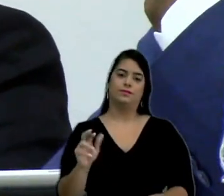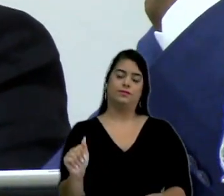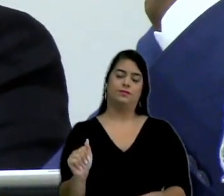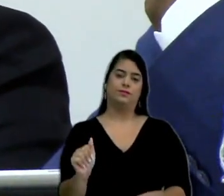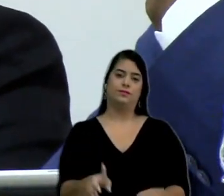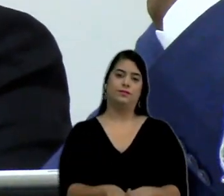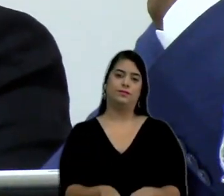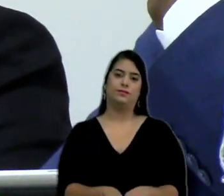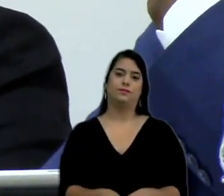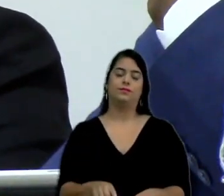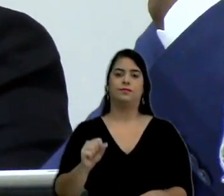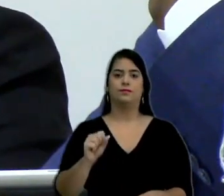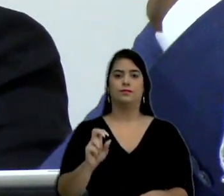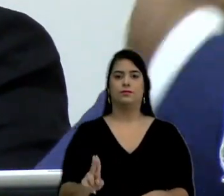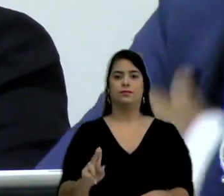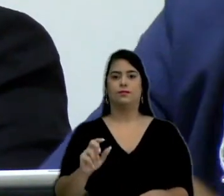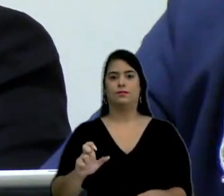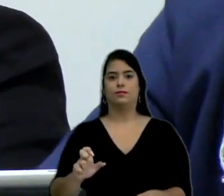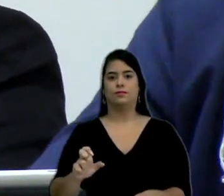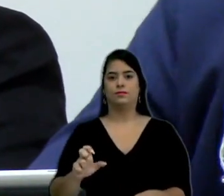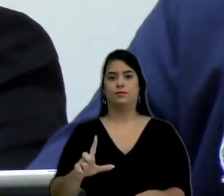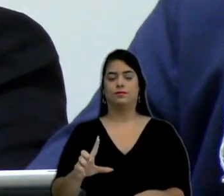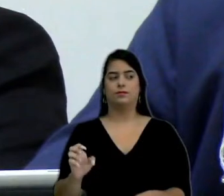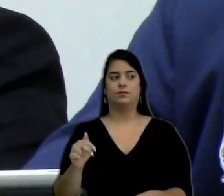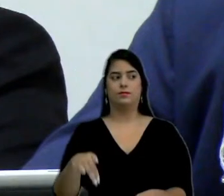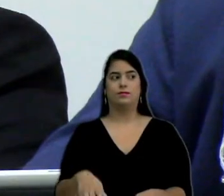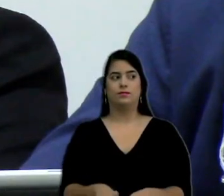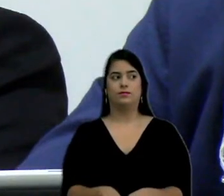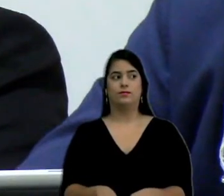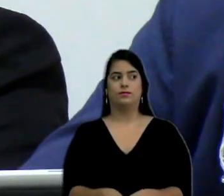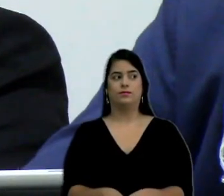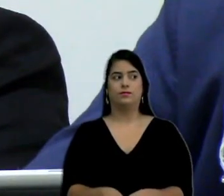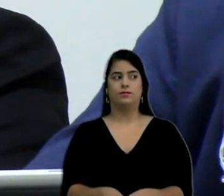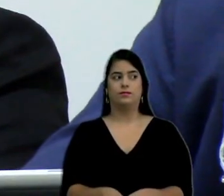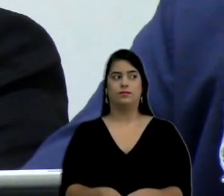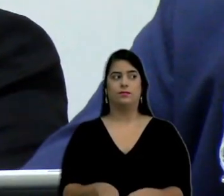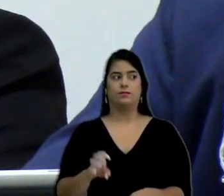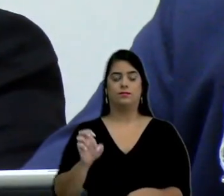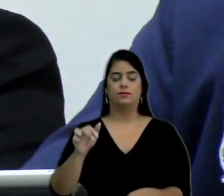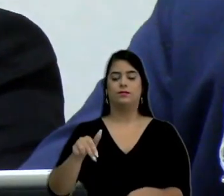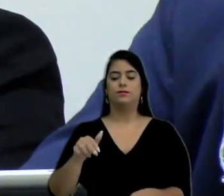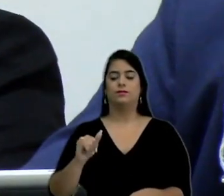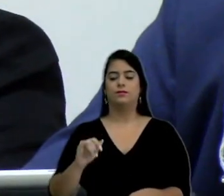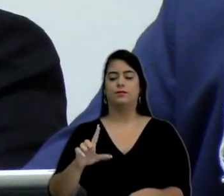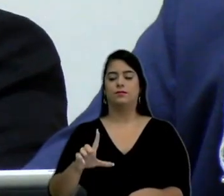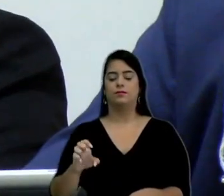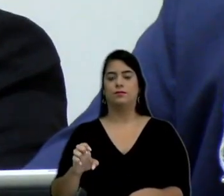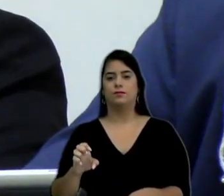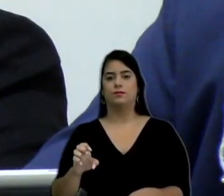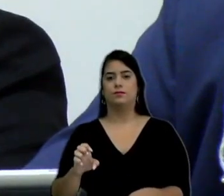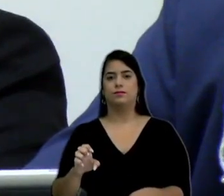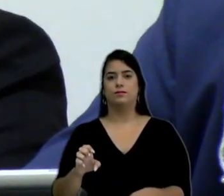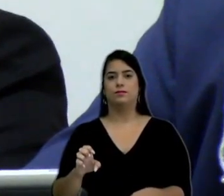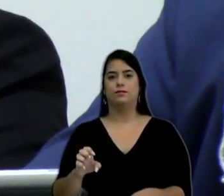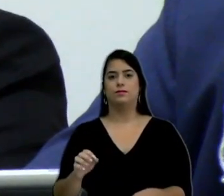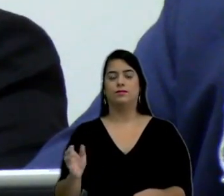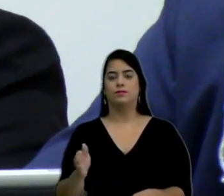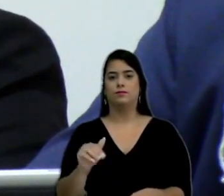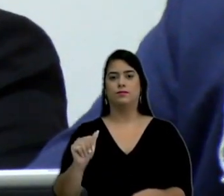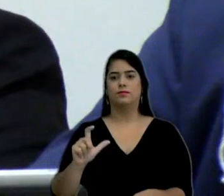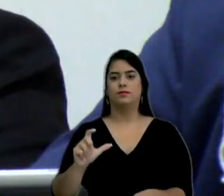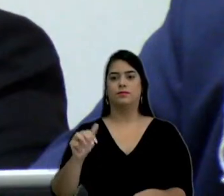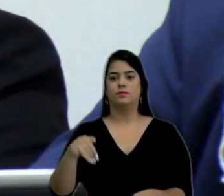a Sueiro a almea Ferreira que é também dona da